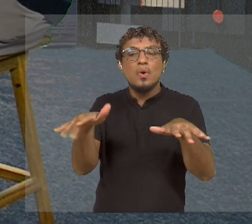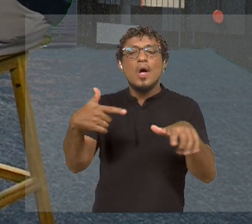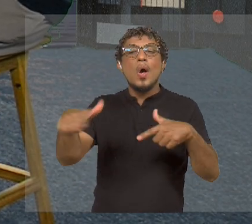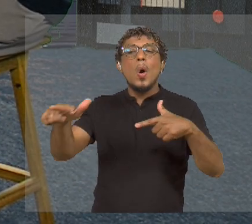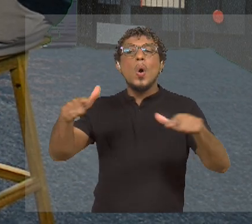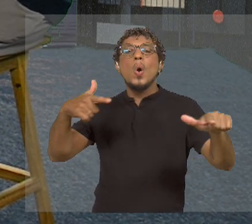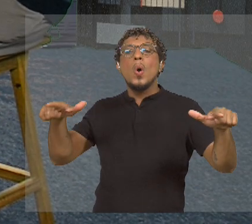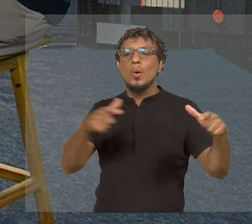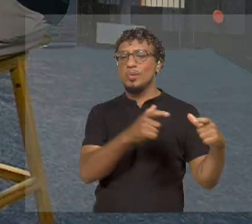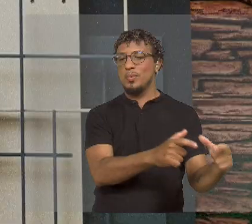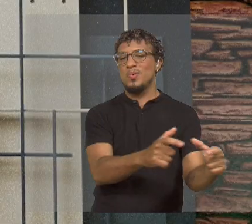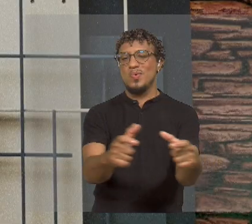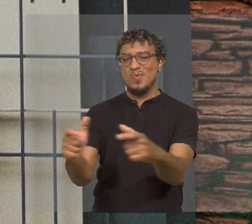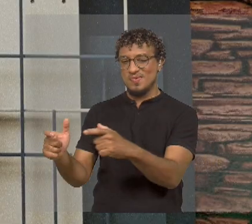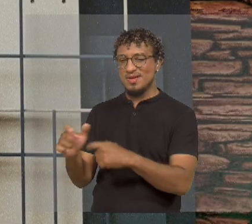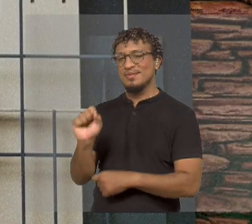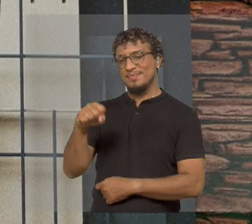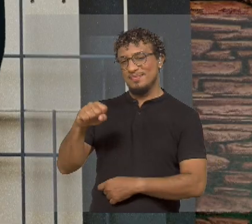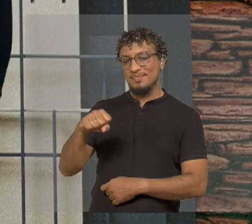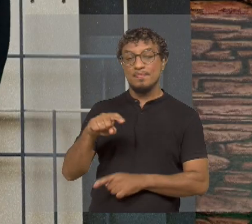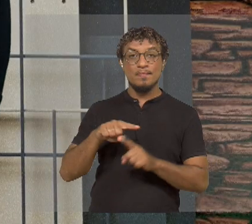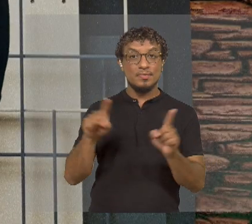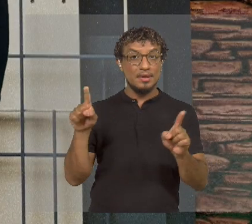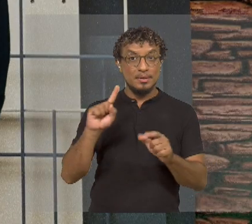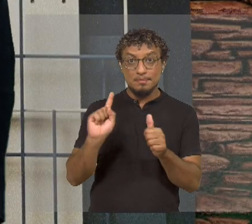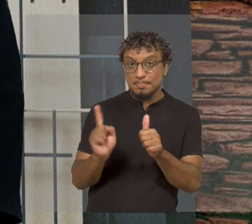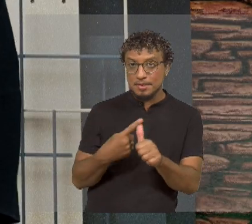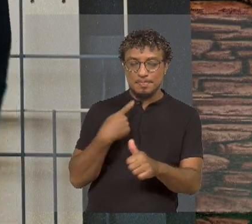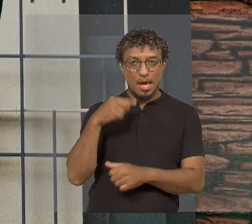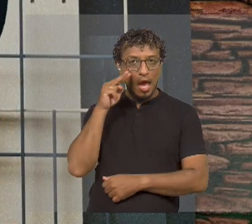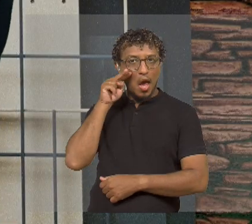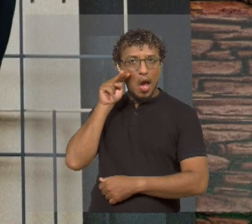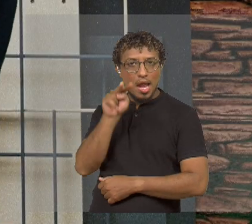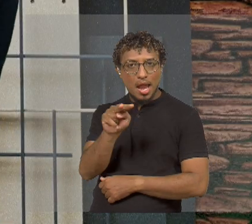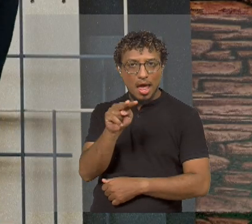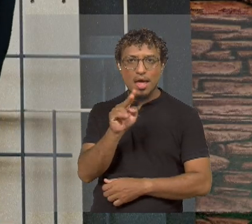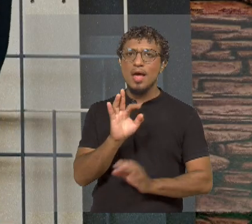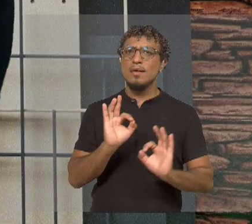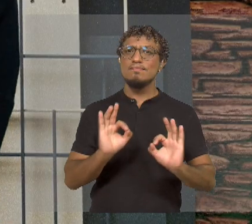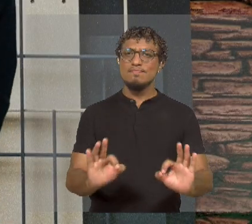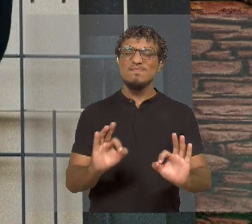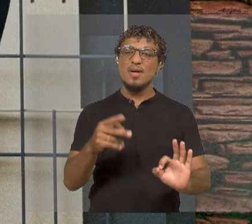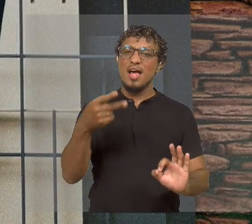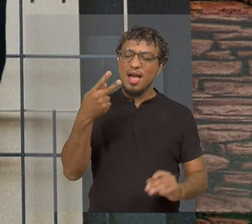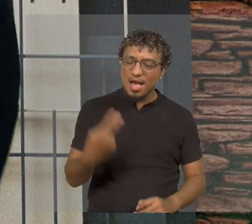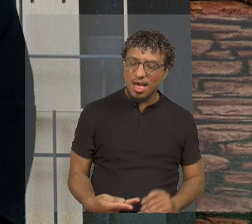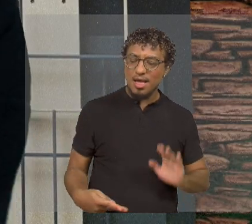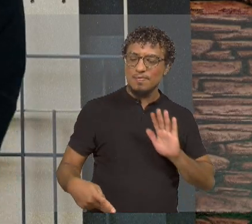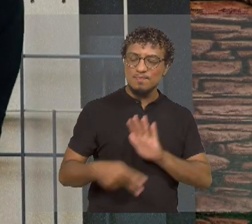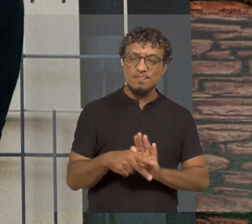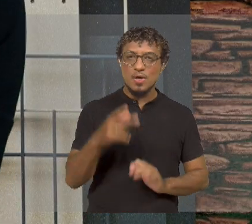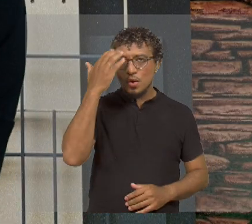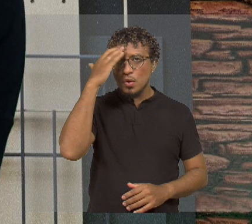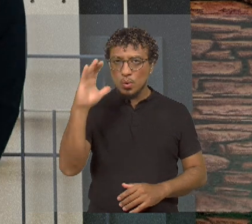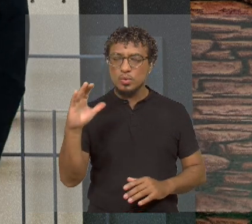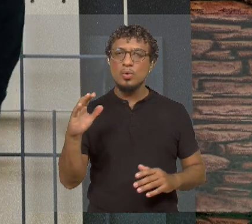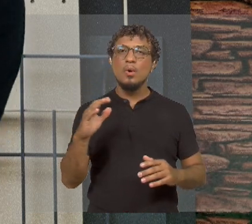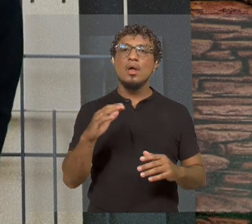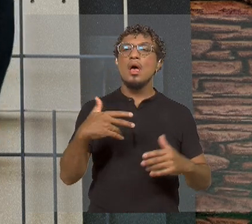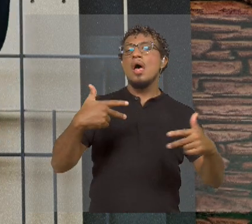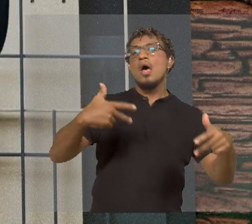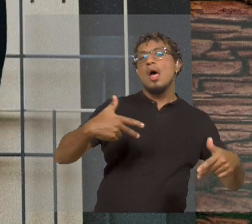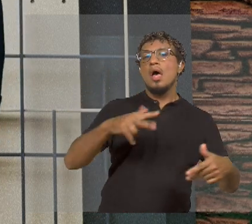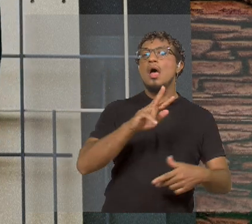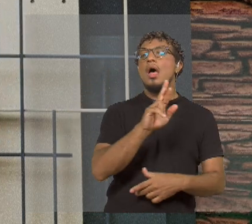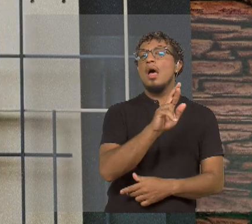sabe? Mas é para a gente, tipo assim, olhar e dizer e ver, né, que aqui existe uma cultura e que também o rap pode se associar